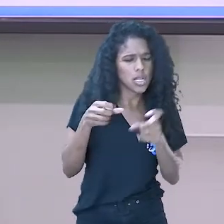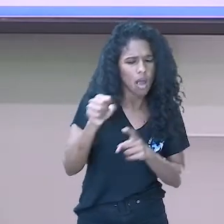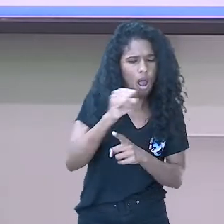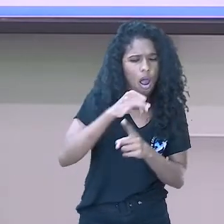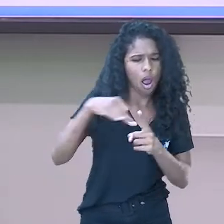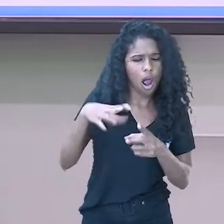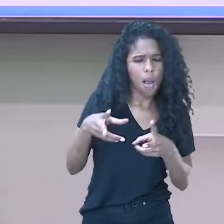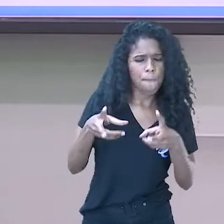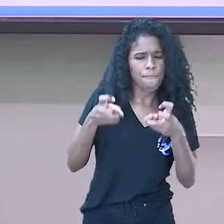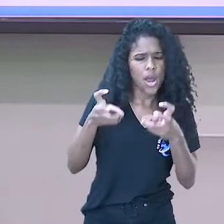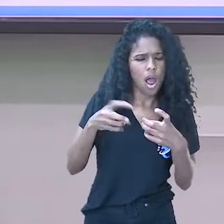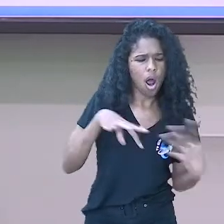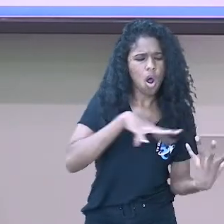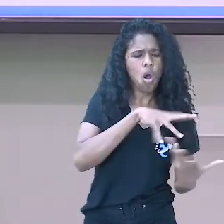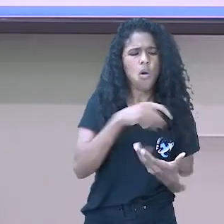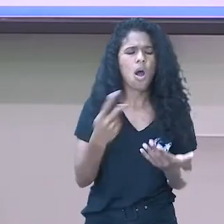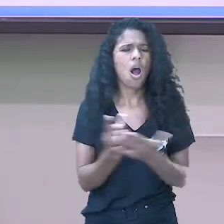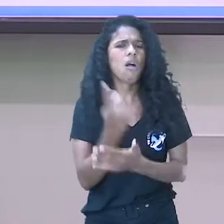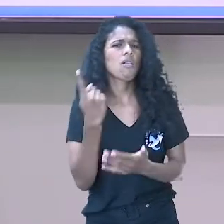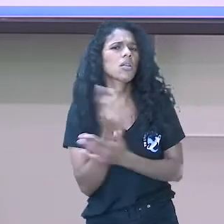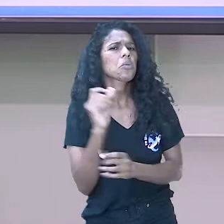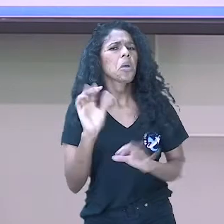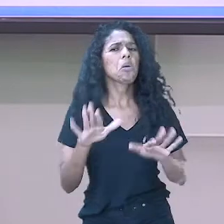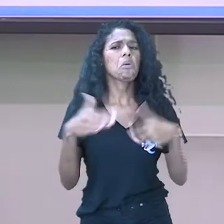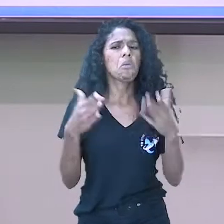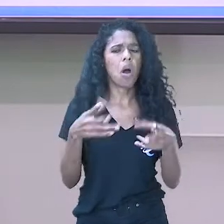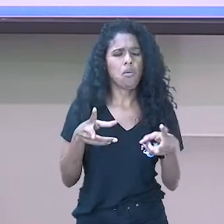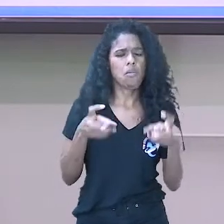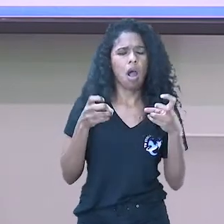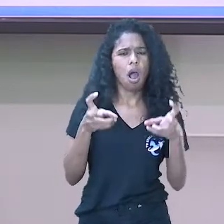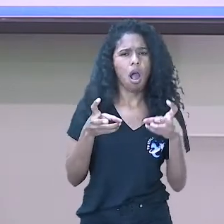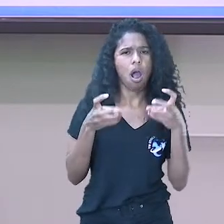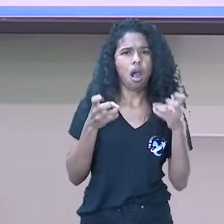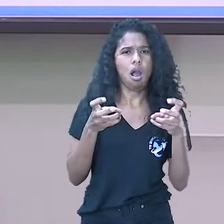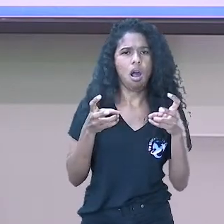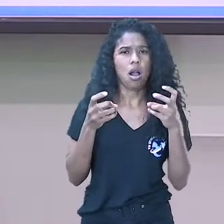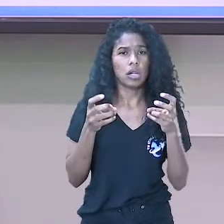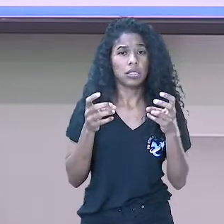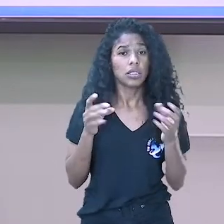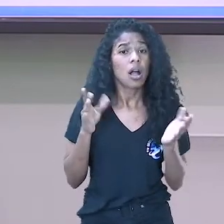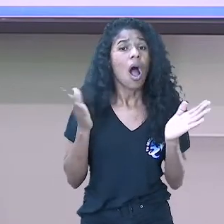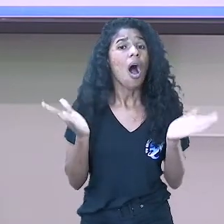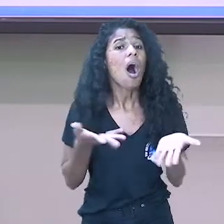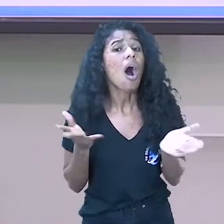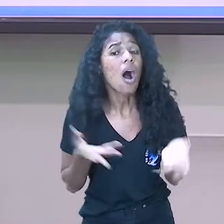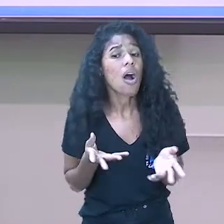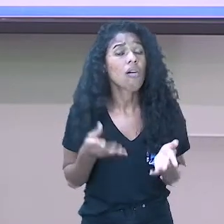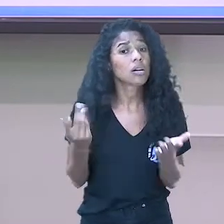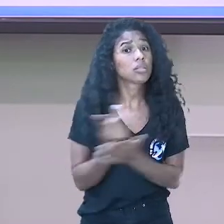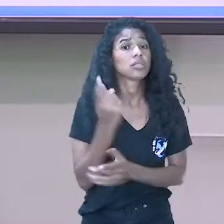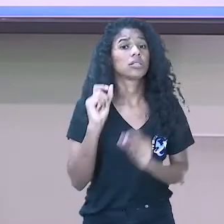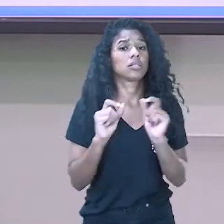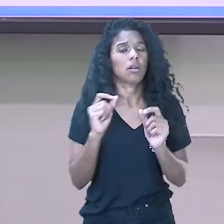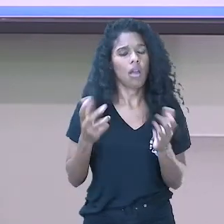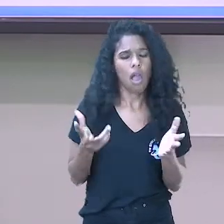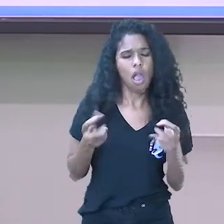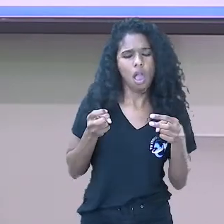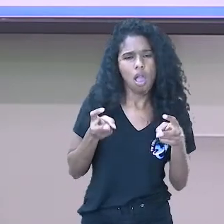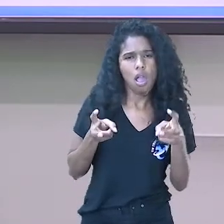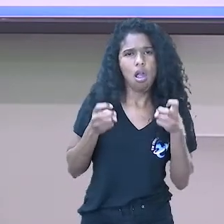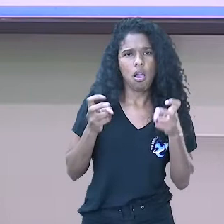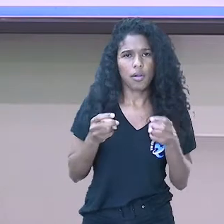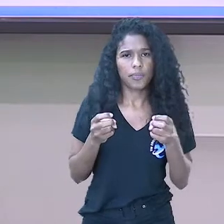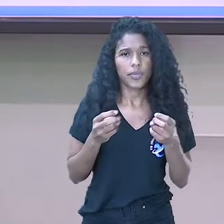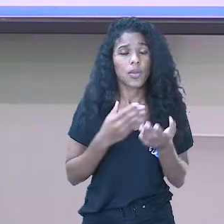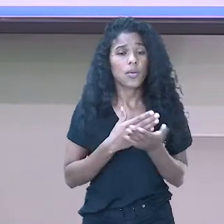mundo, né? E principalmente na atualidade, e ele vai escrever sobre isso. Então, ele vai ser